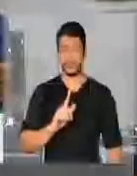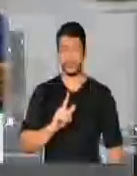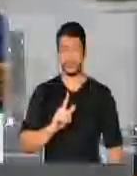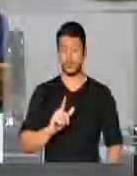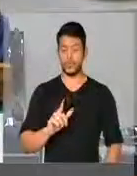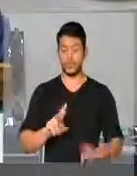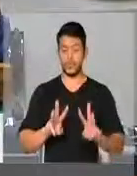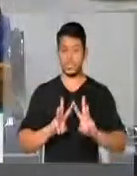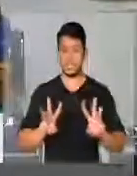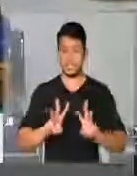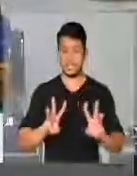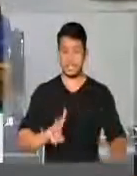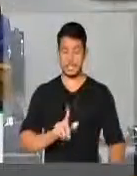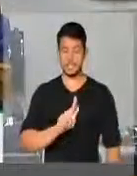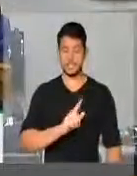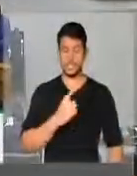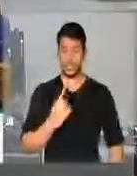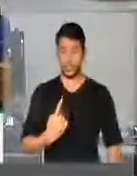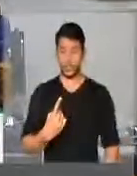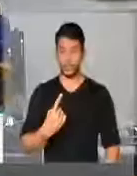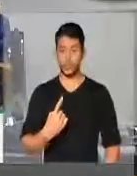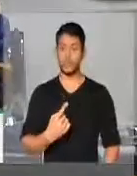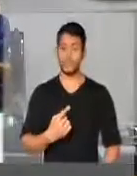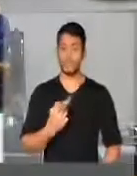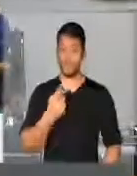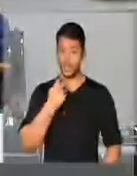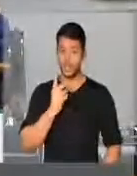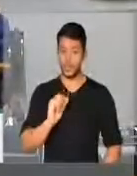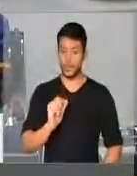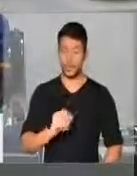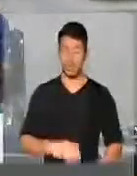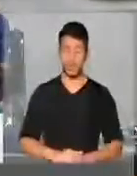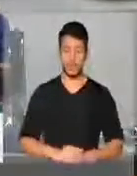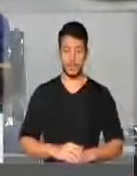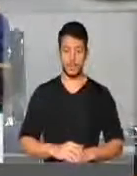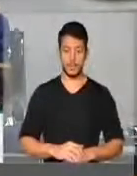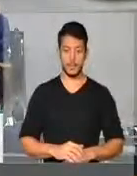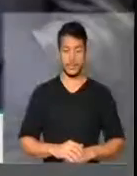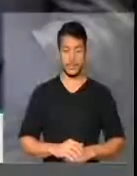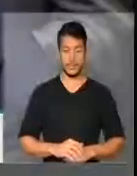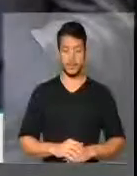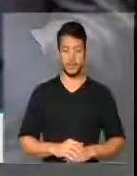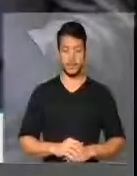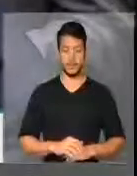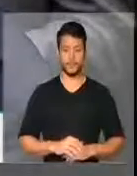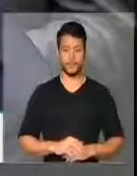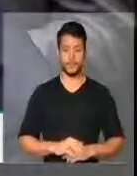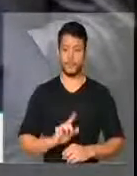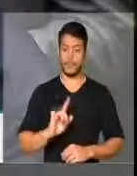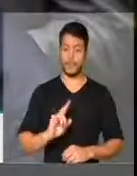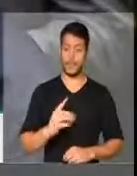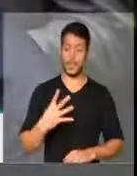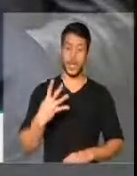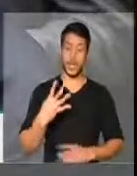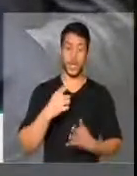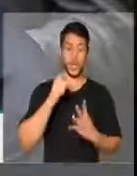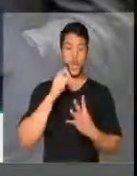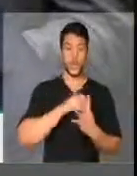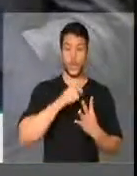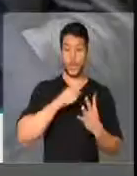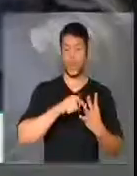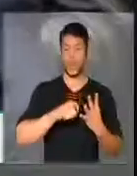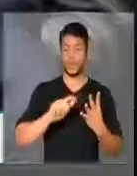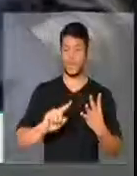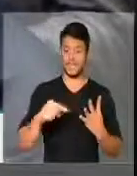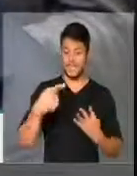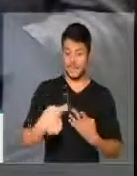horas, traz aqui: bombeiros encontra corpo mais de 4 meses após o rompimento da barragem da